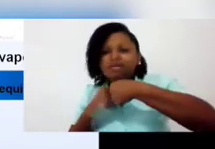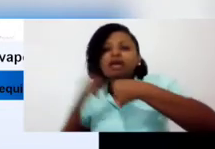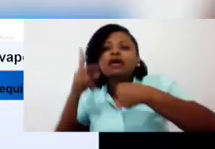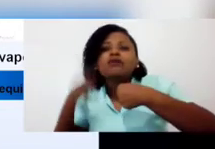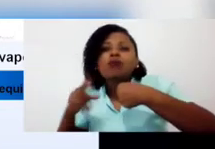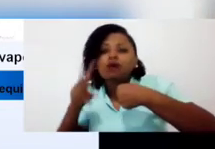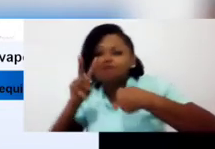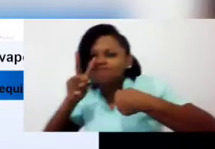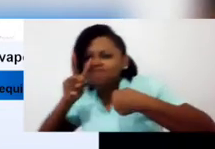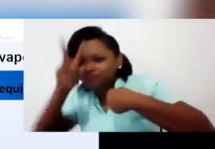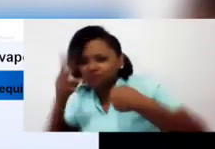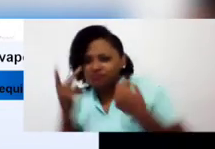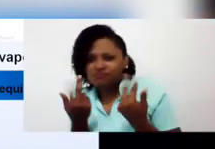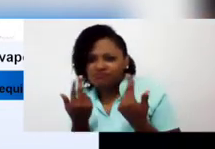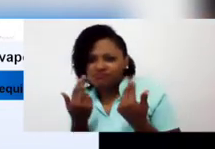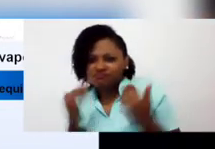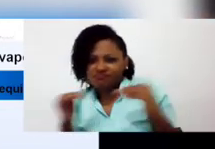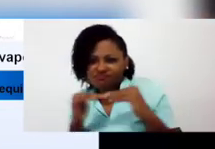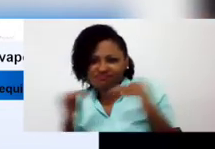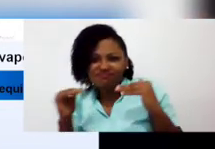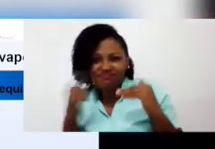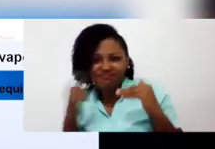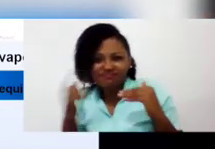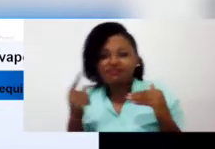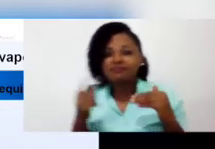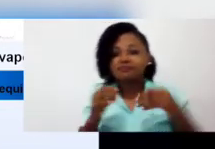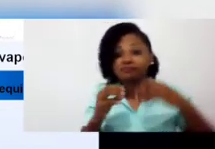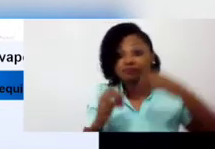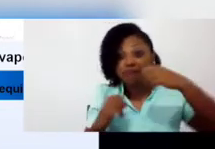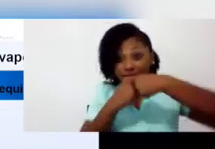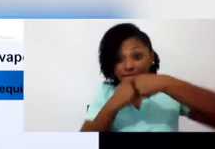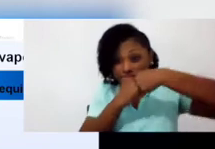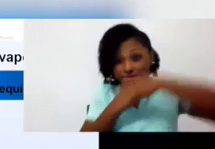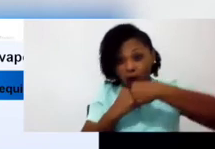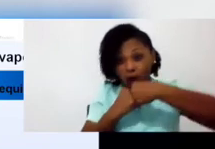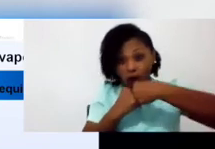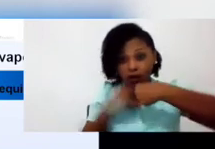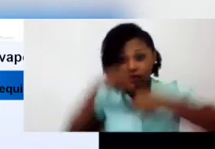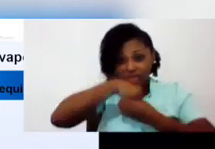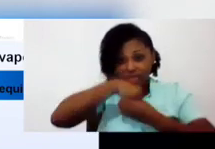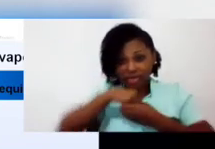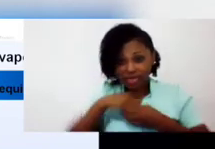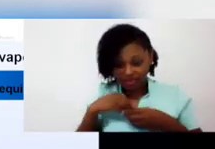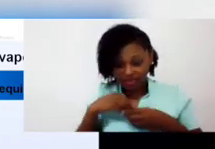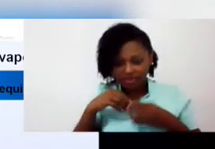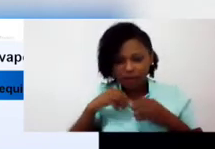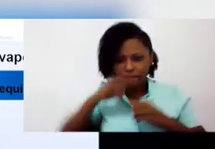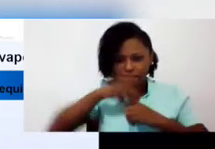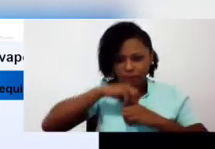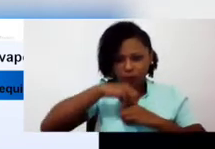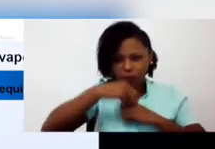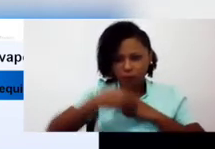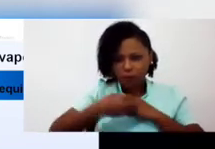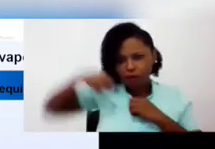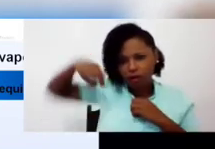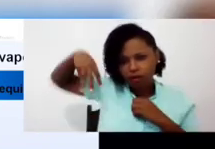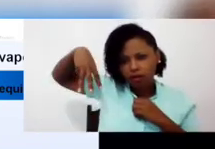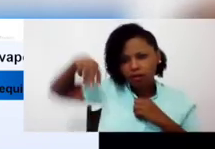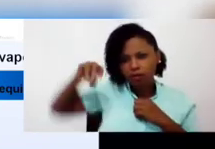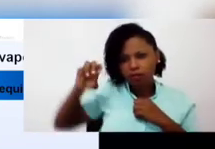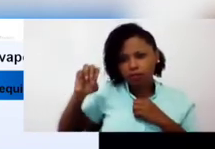fala de pressão, a gente lembra de força, né? Então, pressão máxima de vapor é a força máxima que as